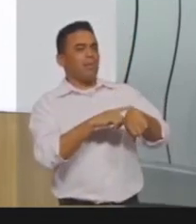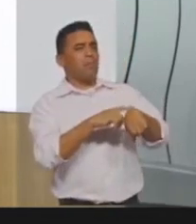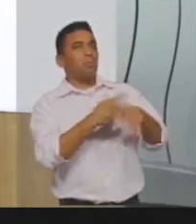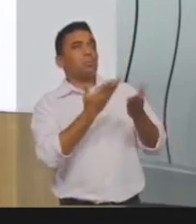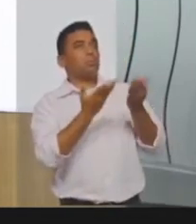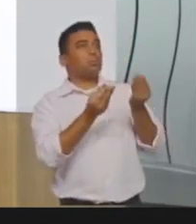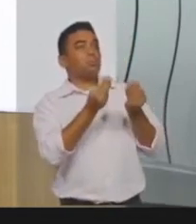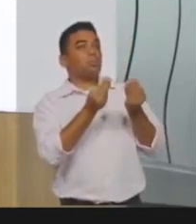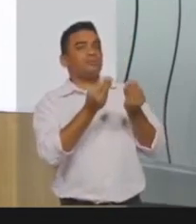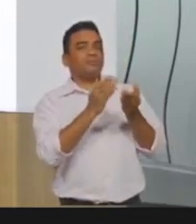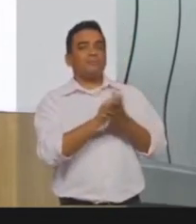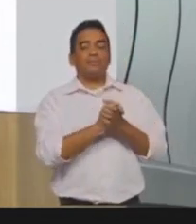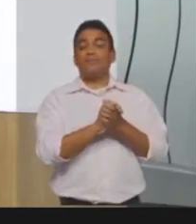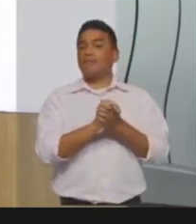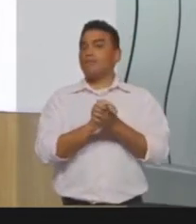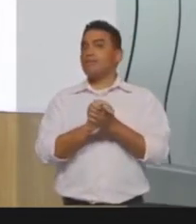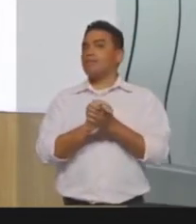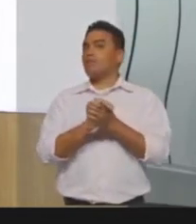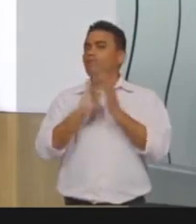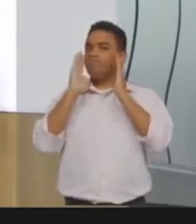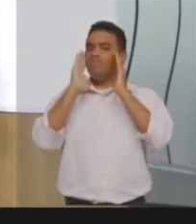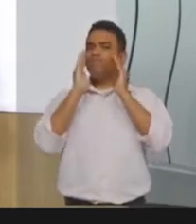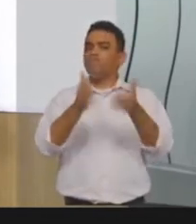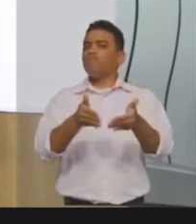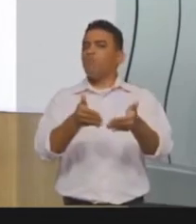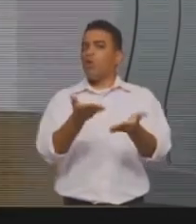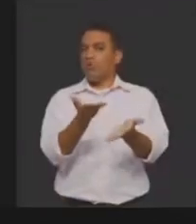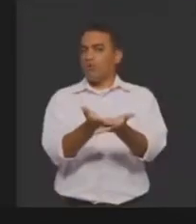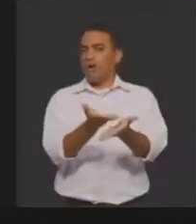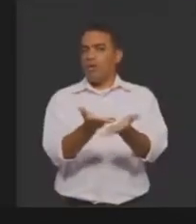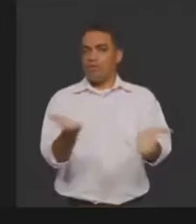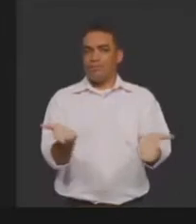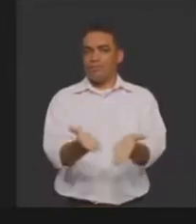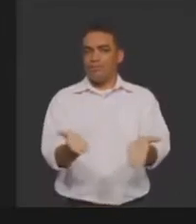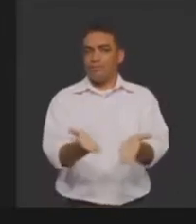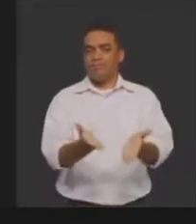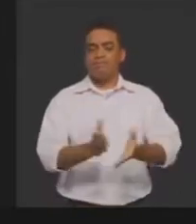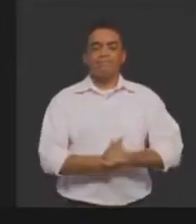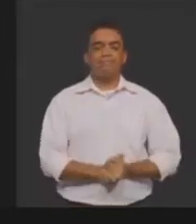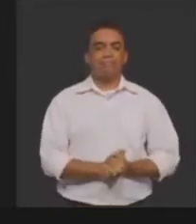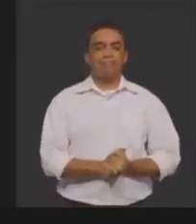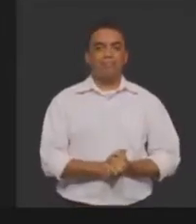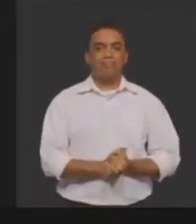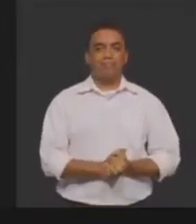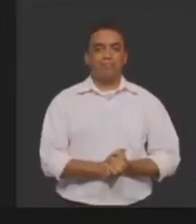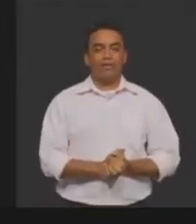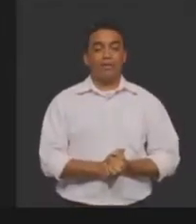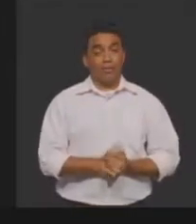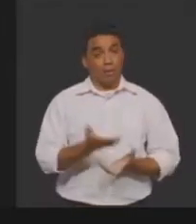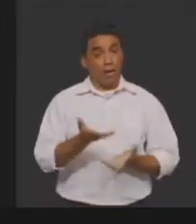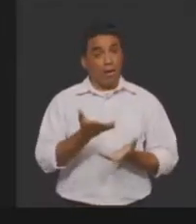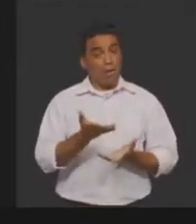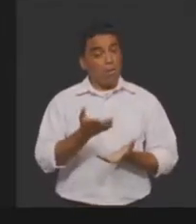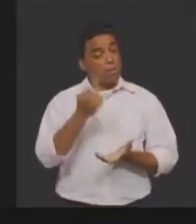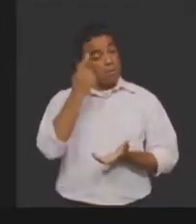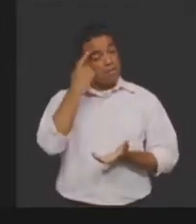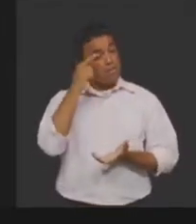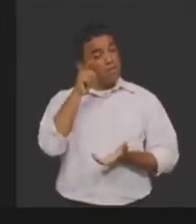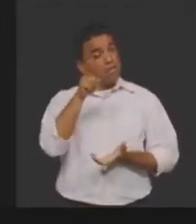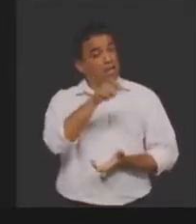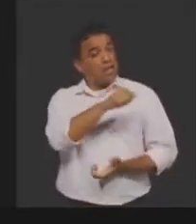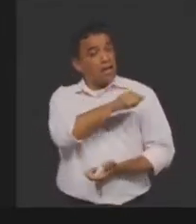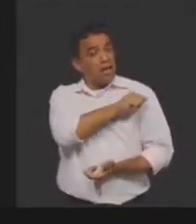E quais são os objetivos principais desta aula? Eu gostaria que você, aluno,